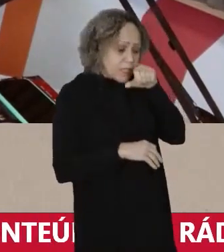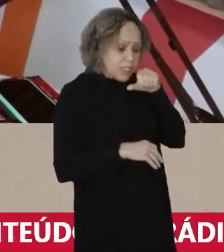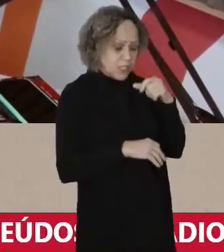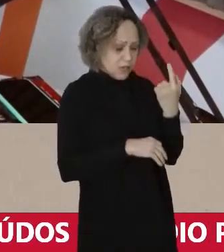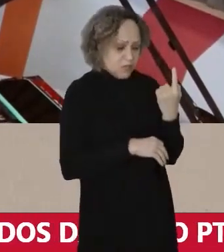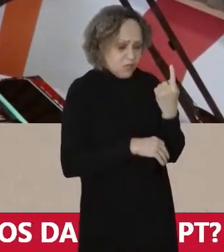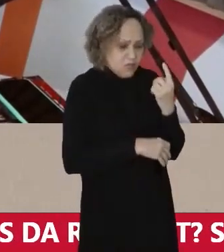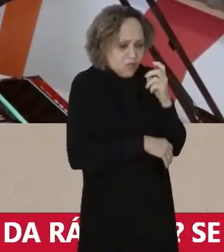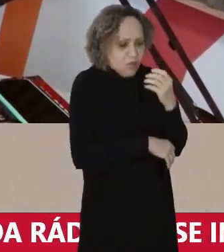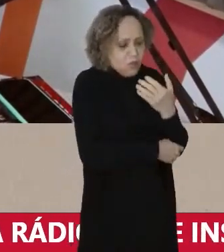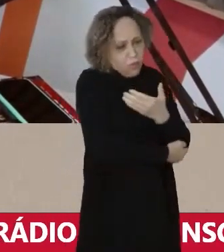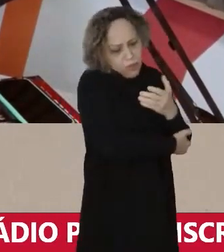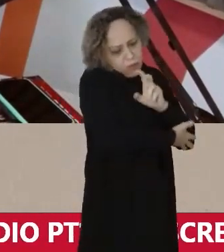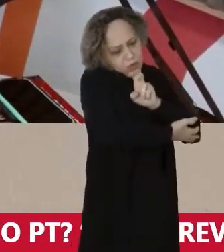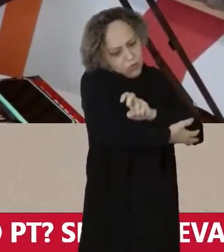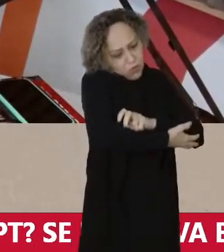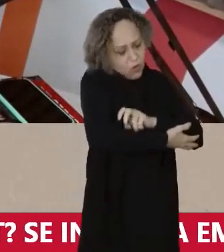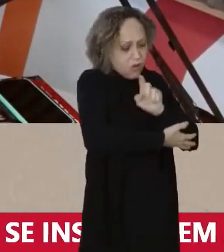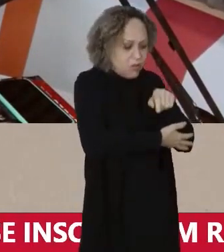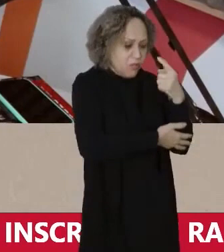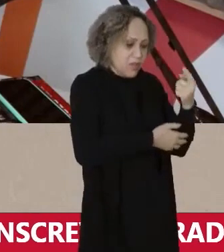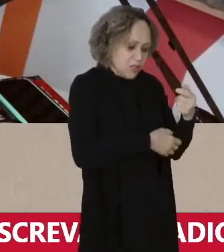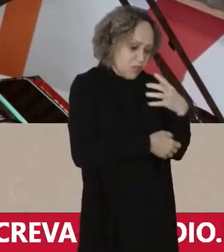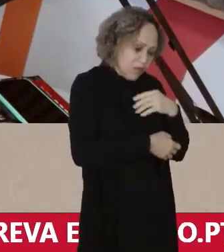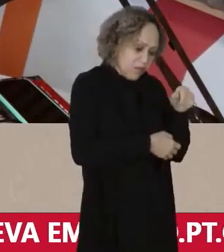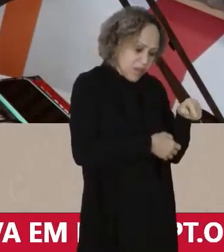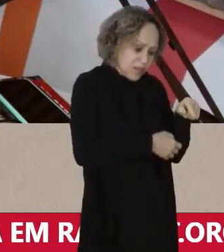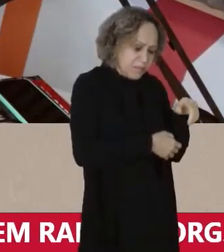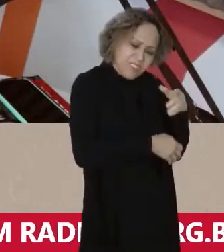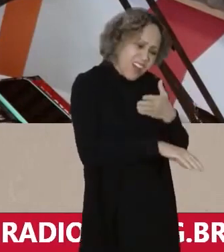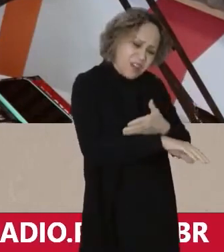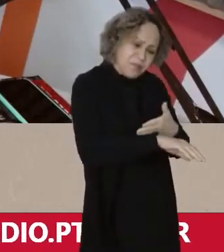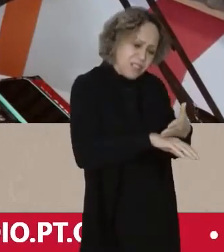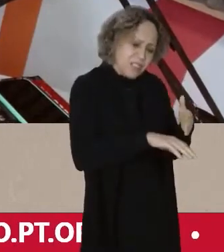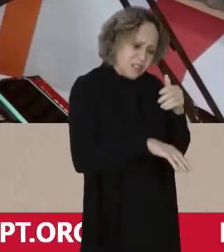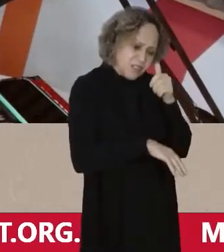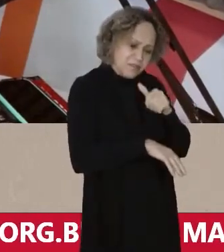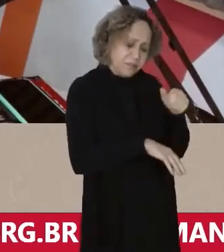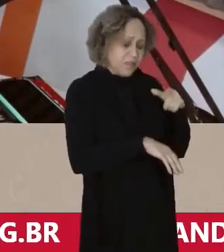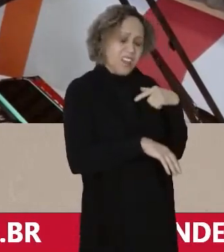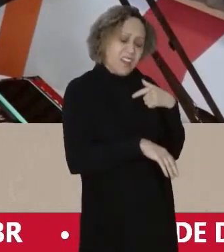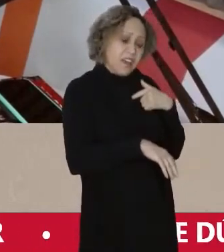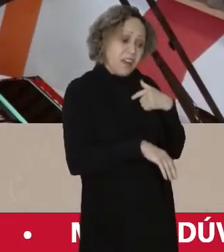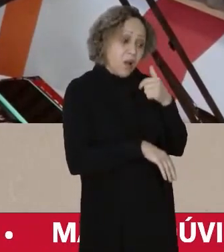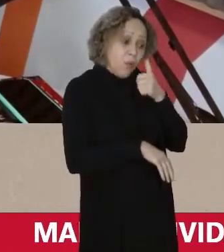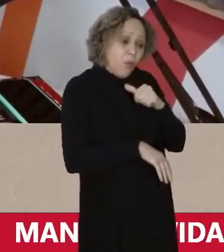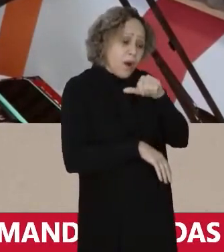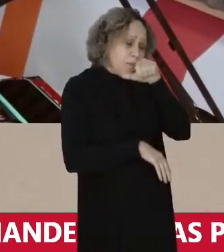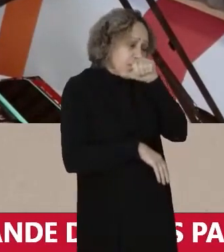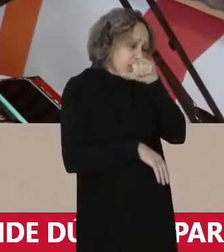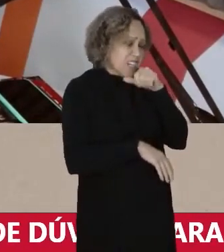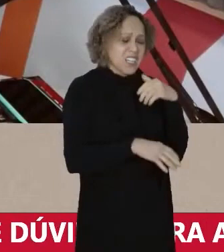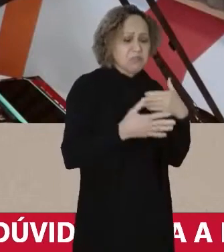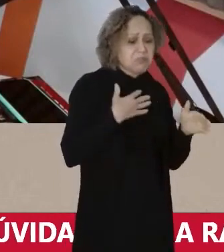branca, sozinha, criando seus filhos, como a maioria das mulheres na Baixada, né? Negras ou